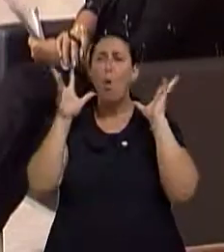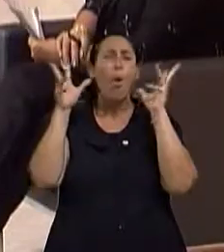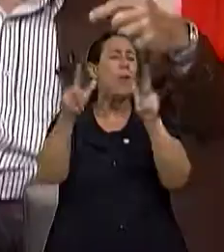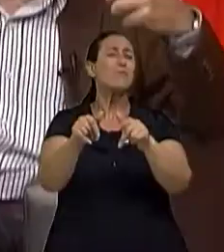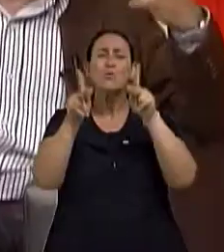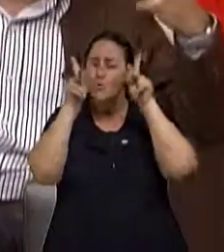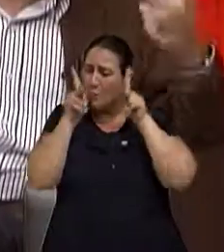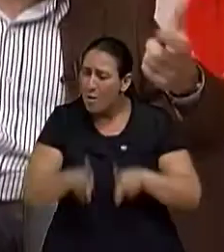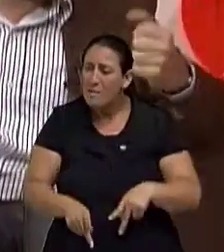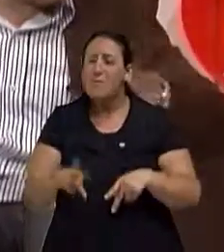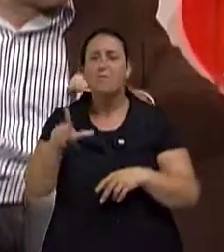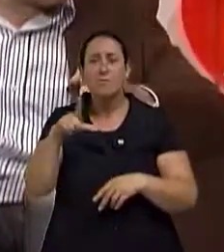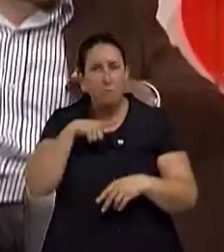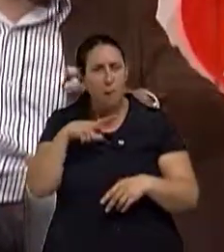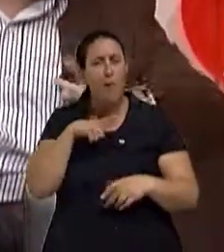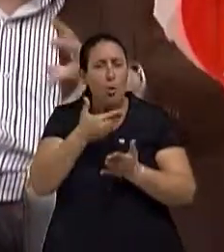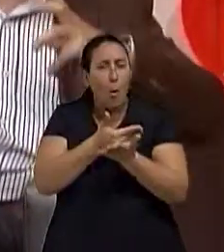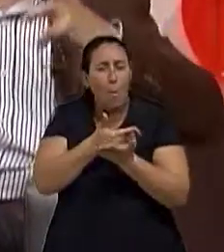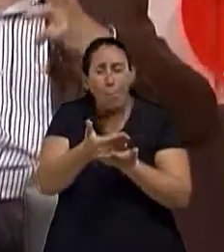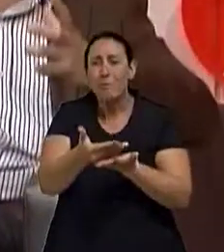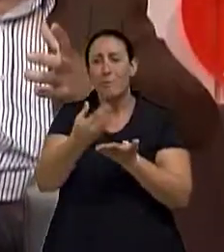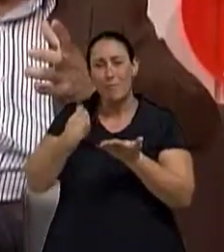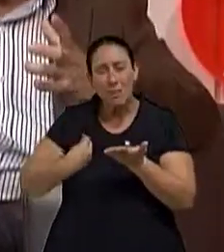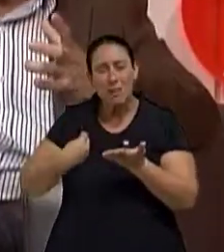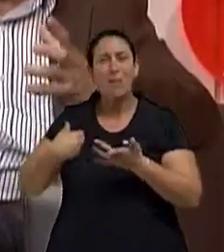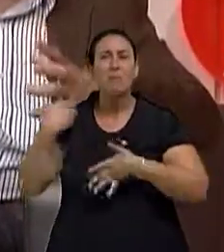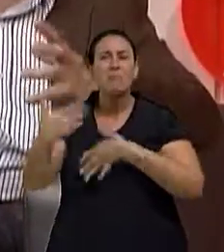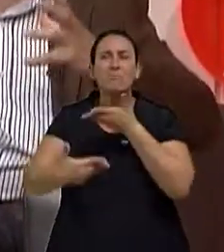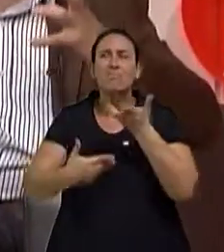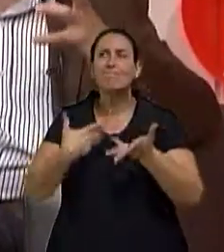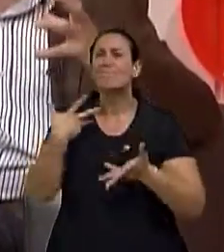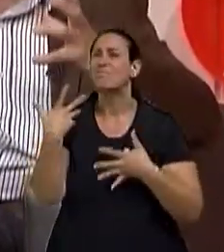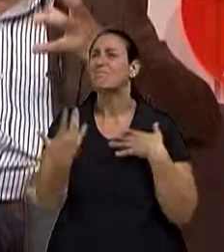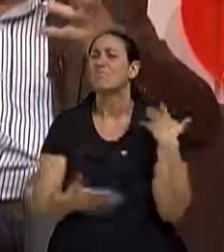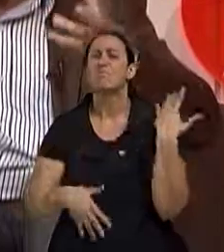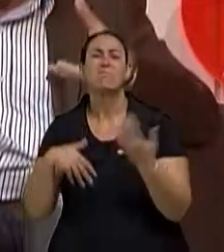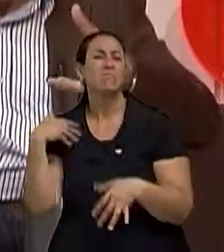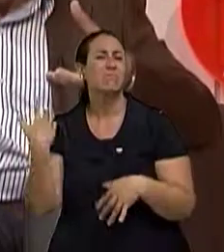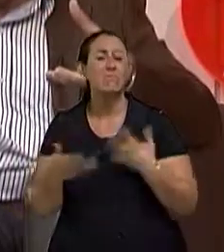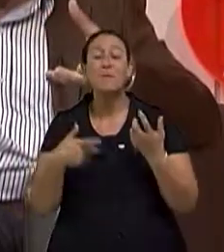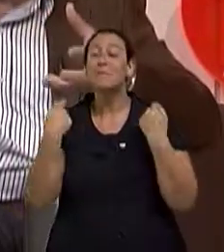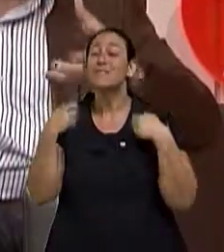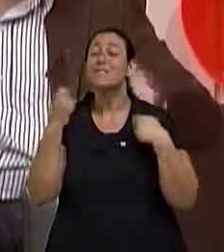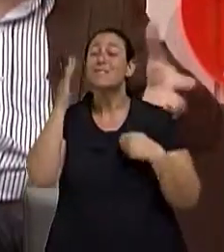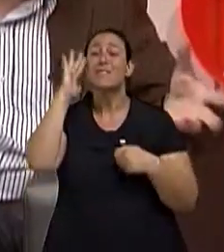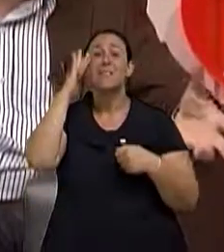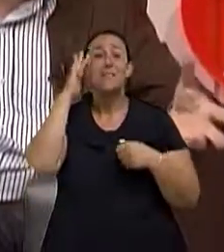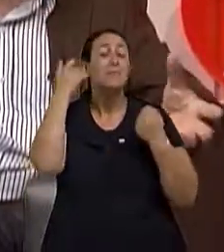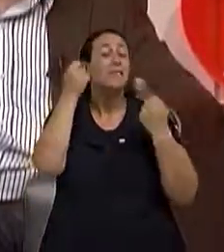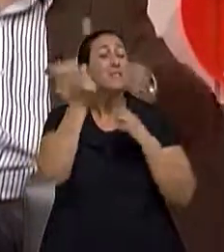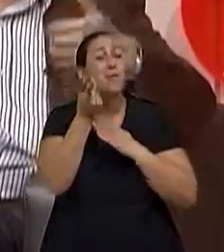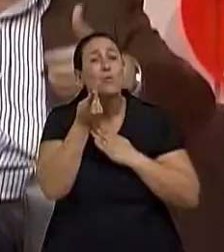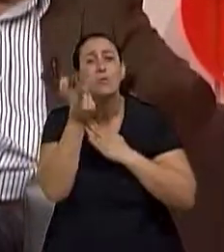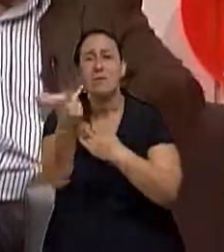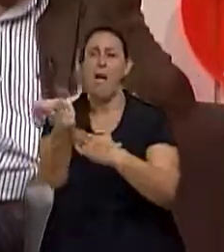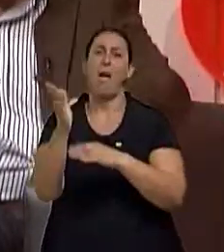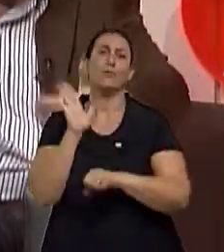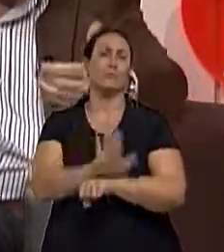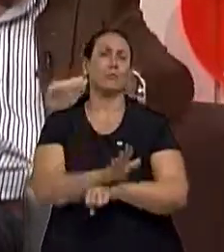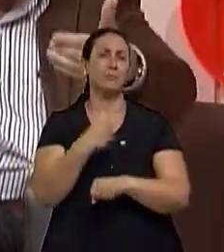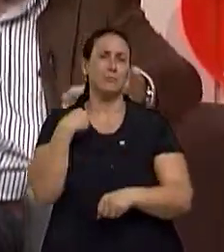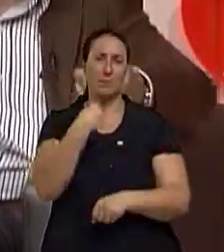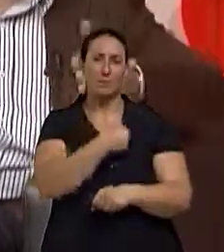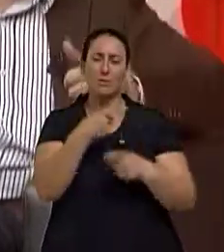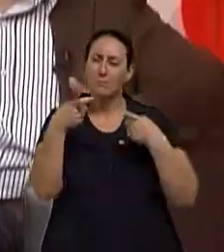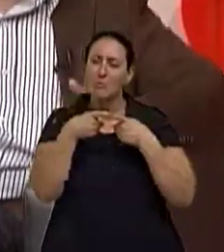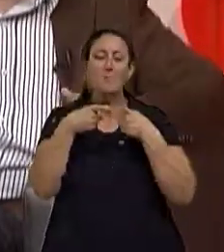em determinados momentos da sua vida. Uhum. O que a gente tem que fazer é tentar entender isso e buscar alternativas. A melhor alternativa